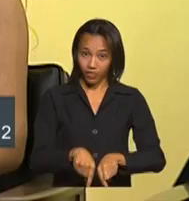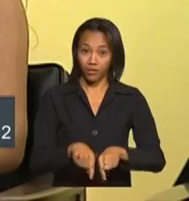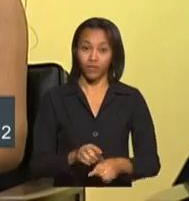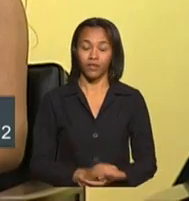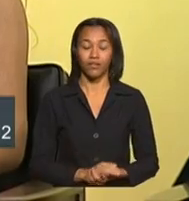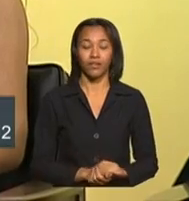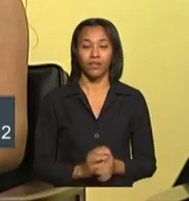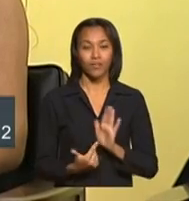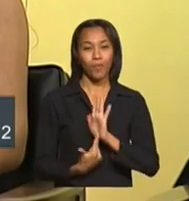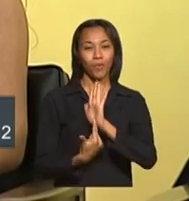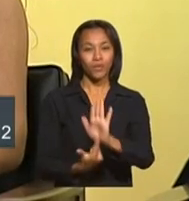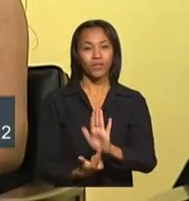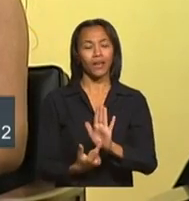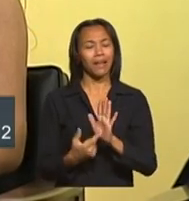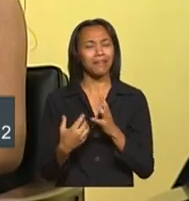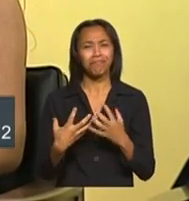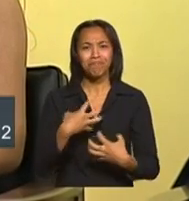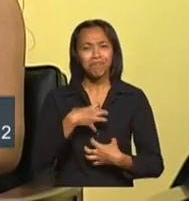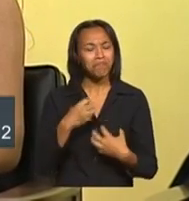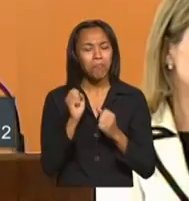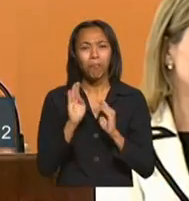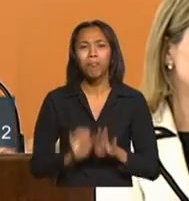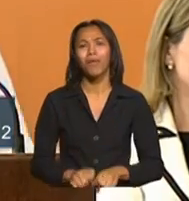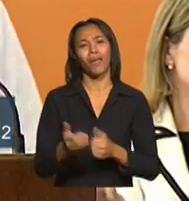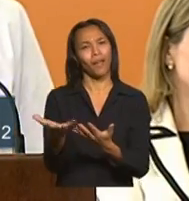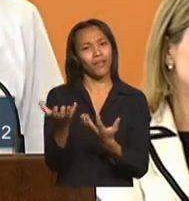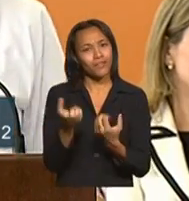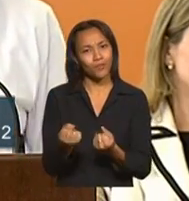se mostrado tão receptiva